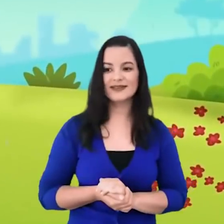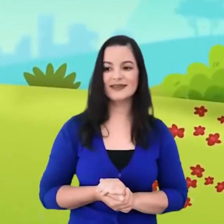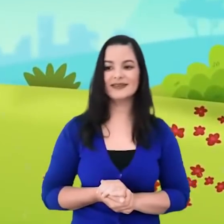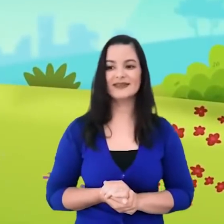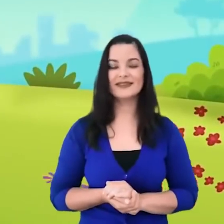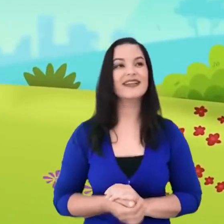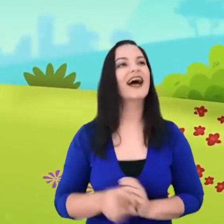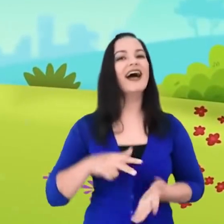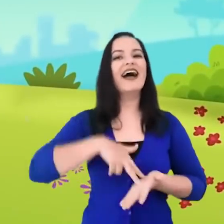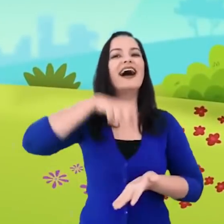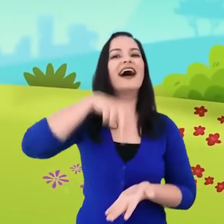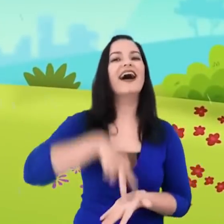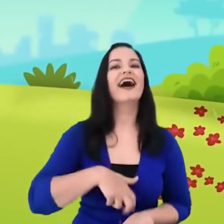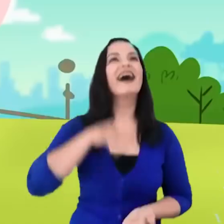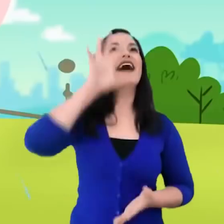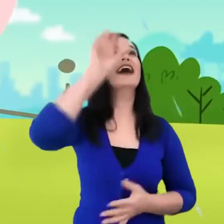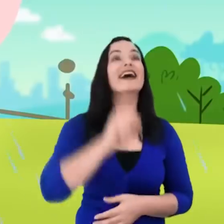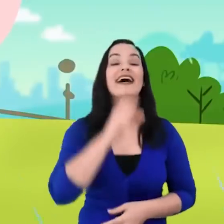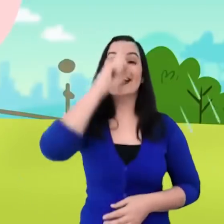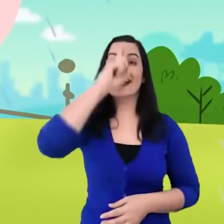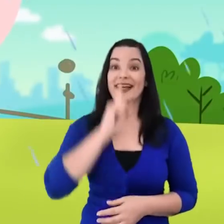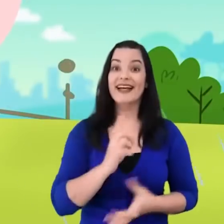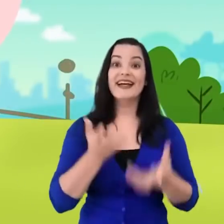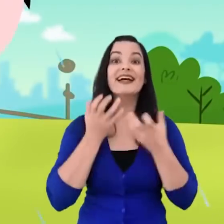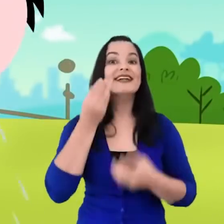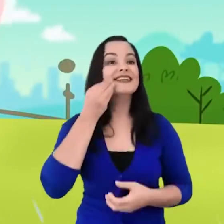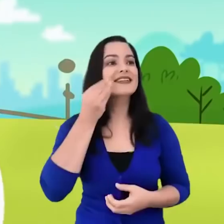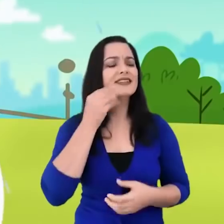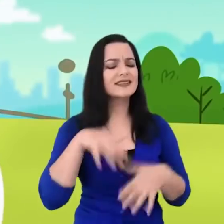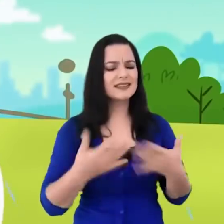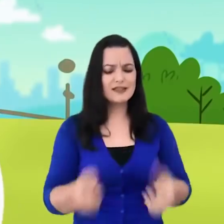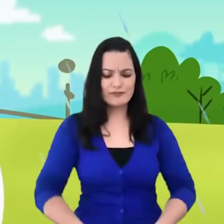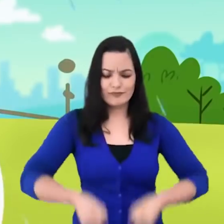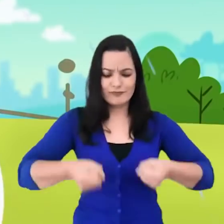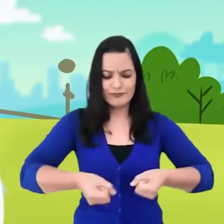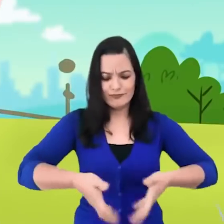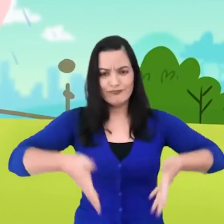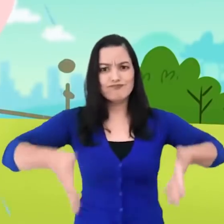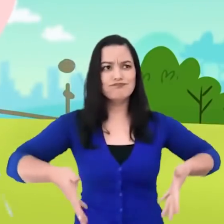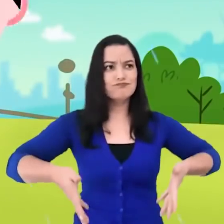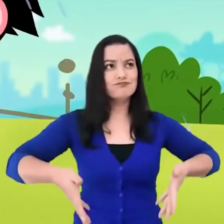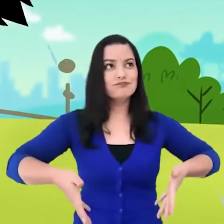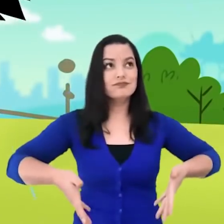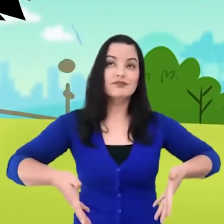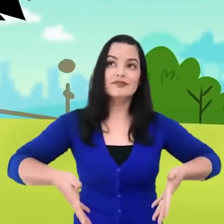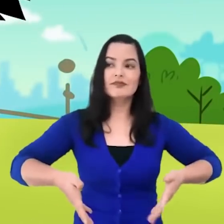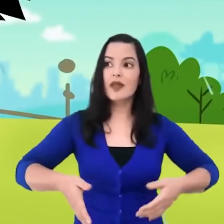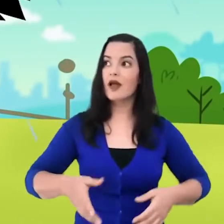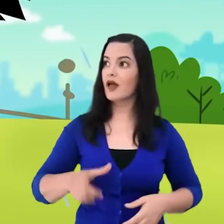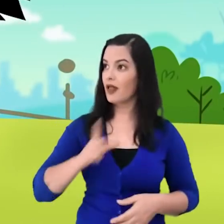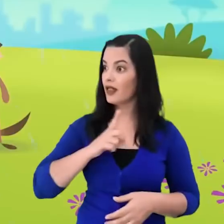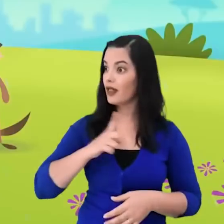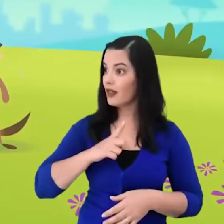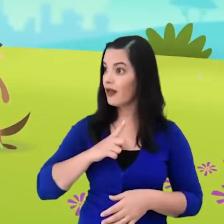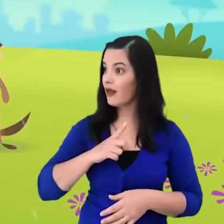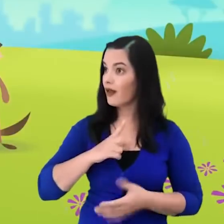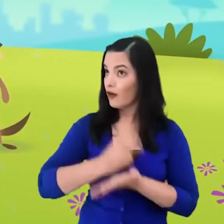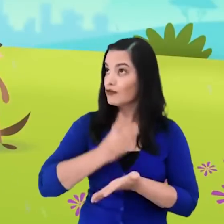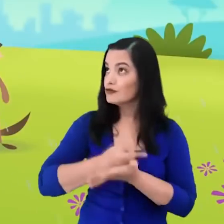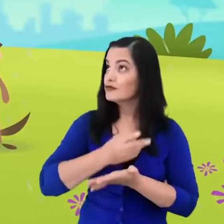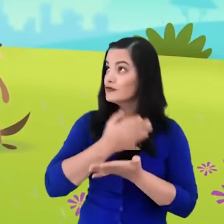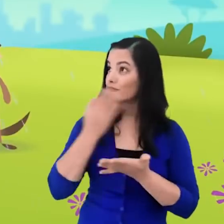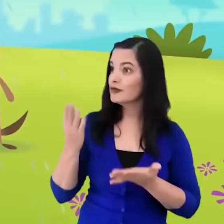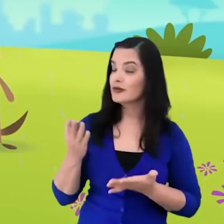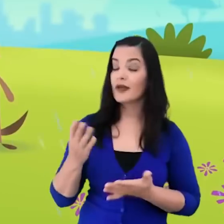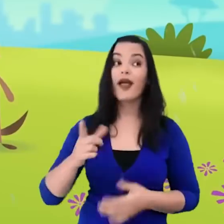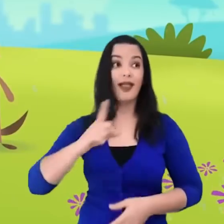Vou tentar pegar o amarelo. Será que precisamos de uma sacola maior? Ele ainda tá aí? Ele tá